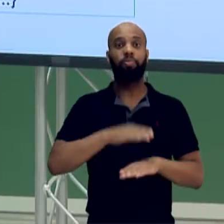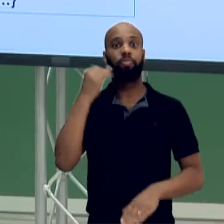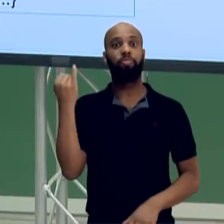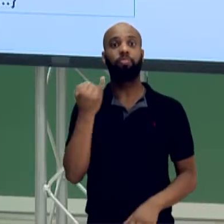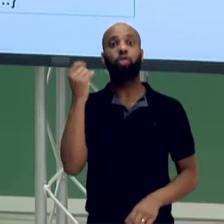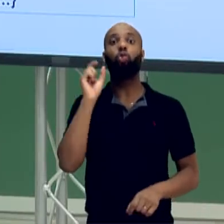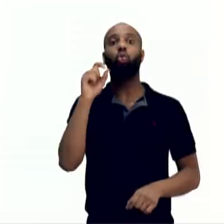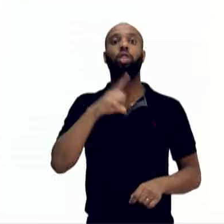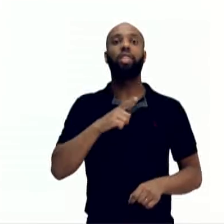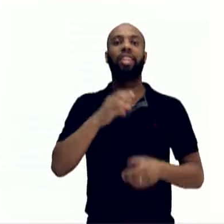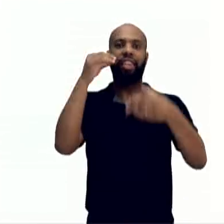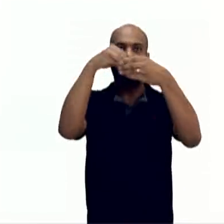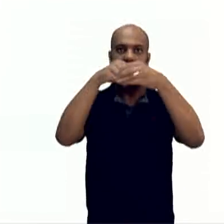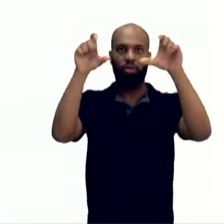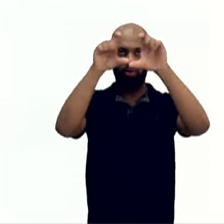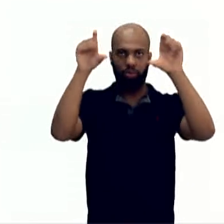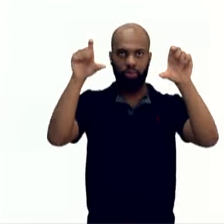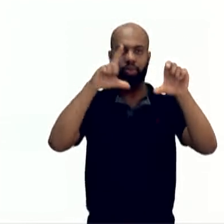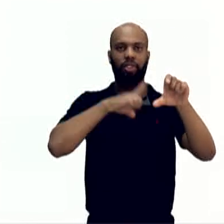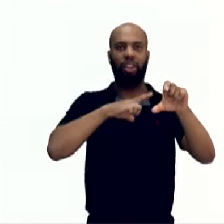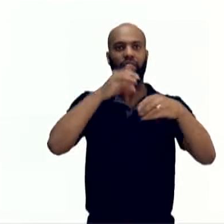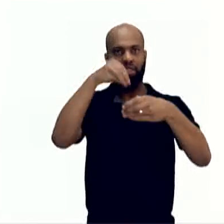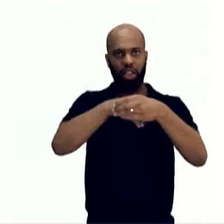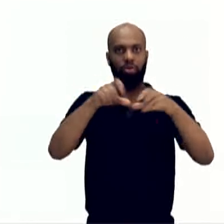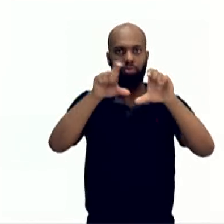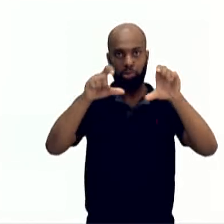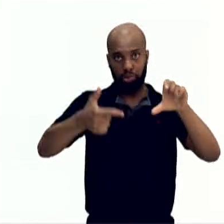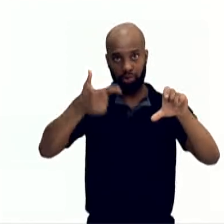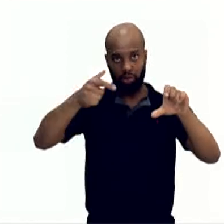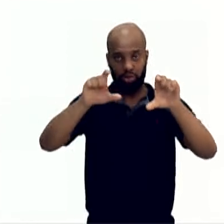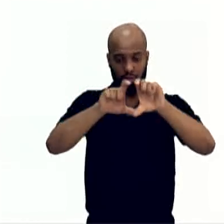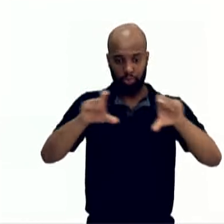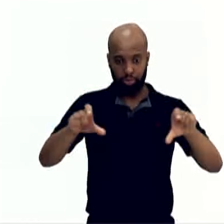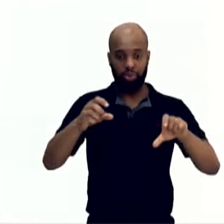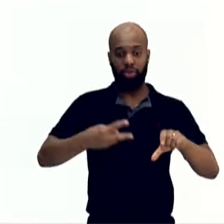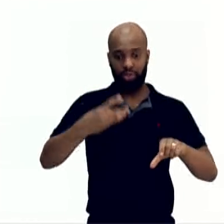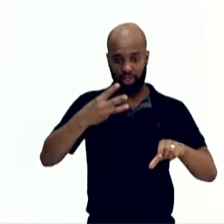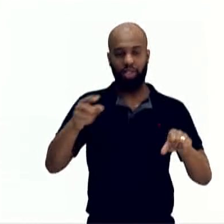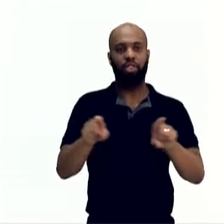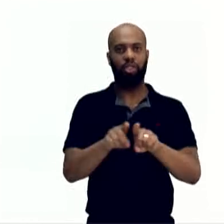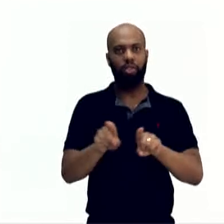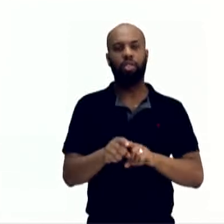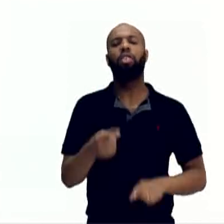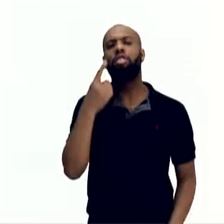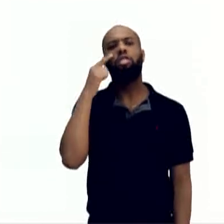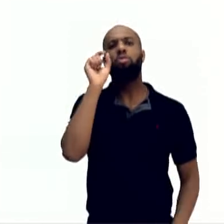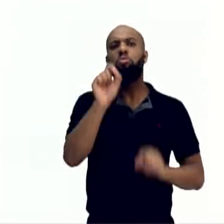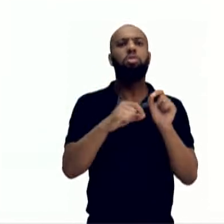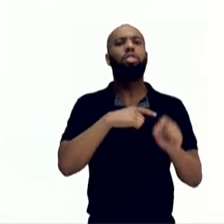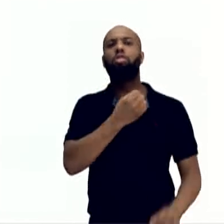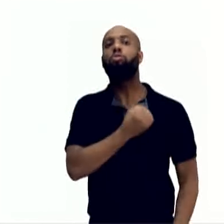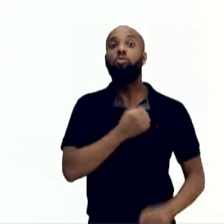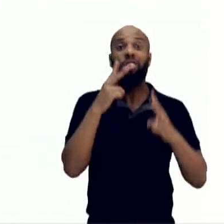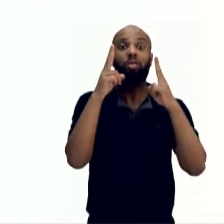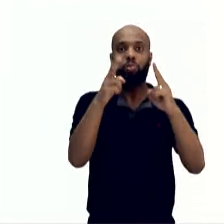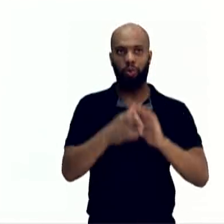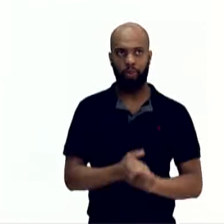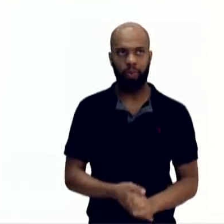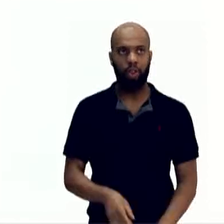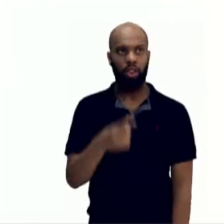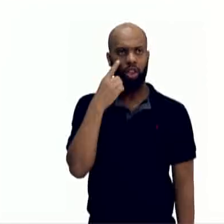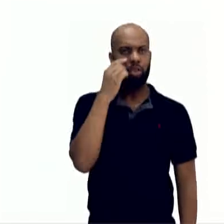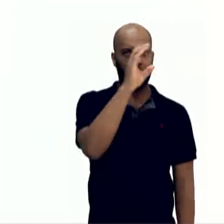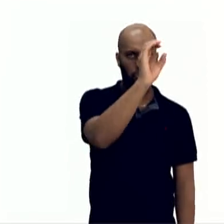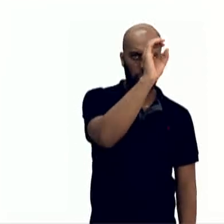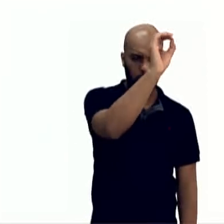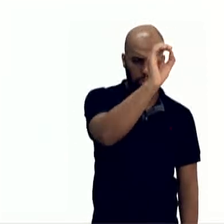aos 3. Esse momento eu vou buscar os 3. Os 3 devem ser comuns. Então, por exemplo, o 0